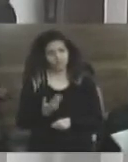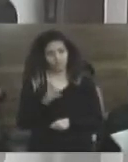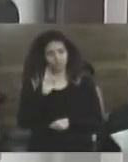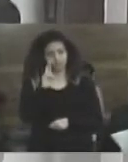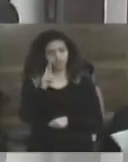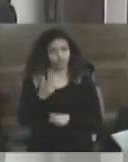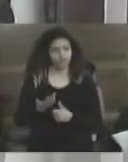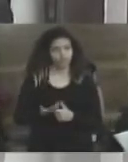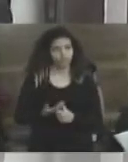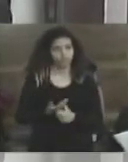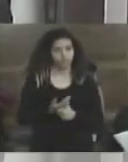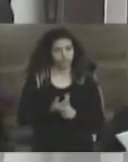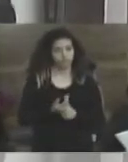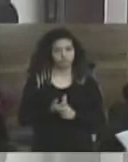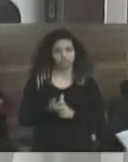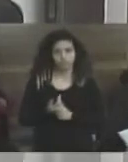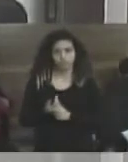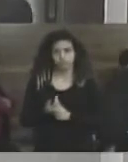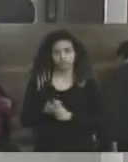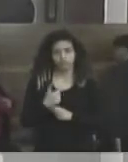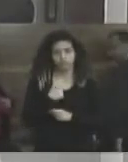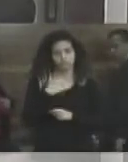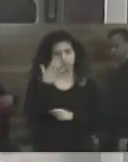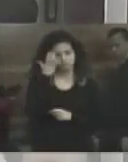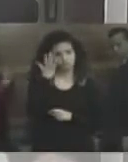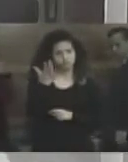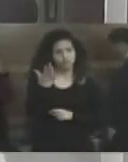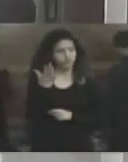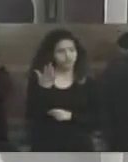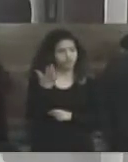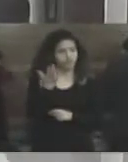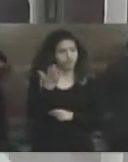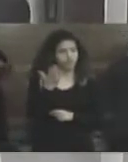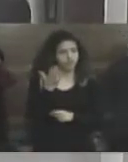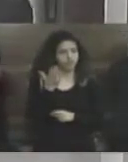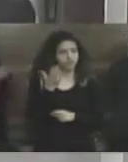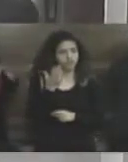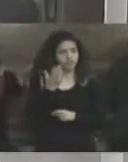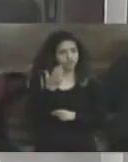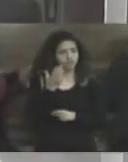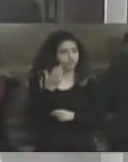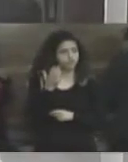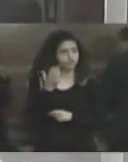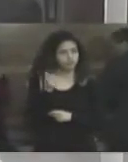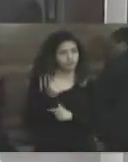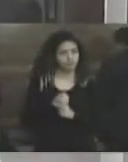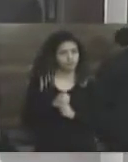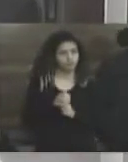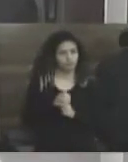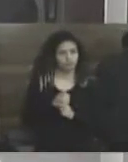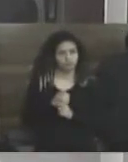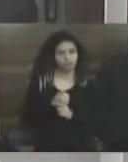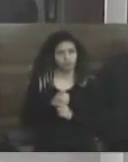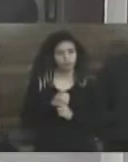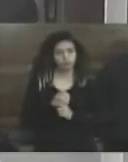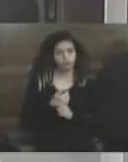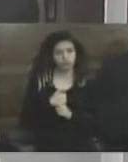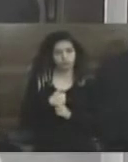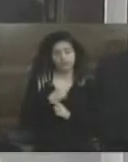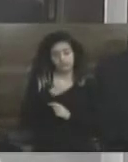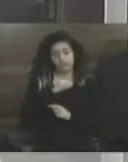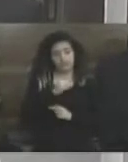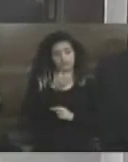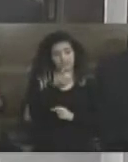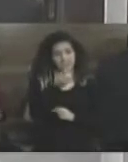um bairro inteiro? Então, eu acho que está aqui escrito por ele nas mensagens, eu acho que se for realmente 6